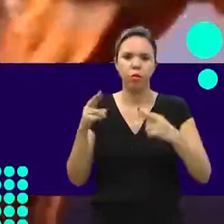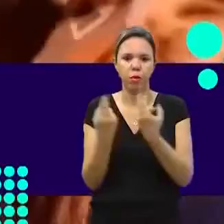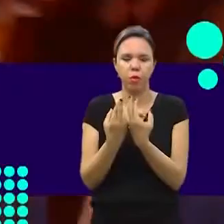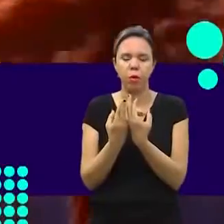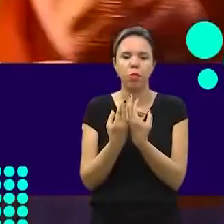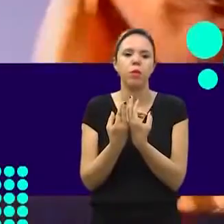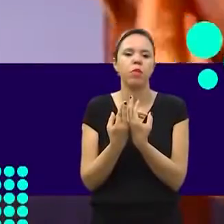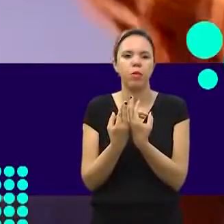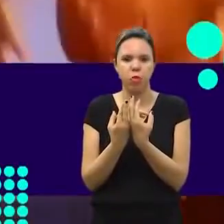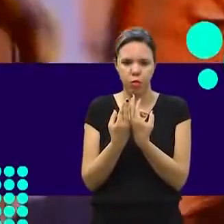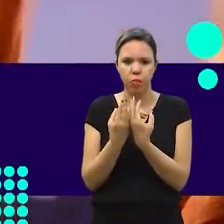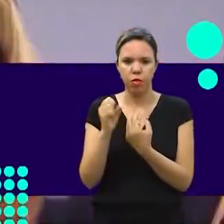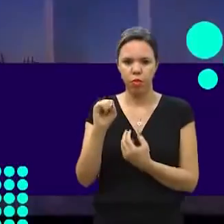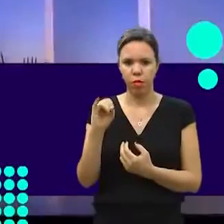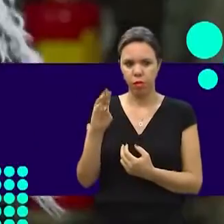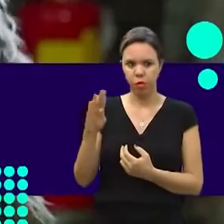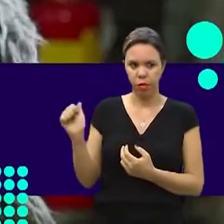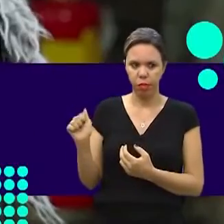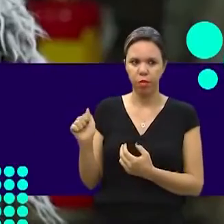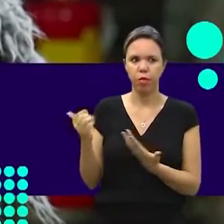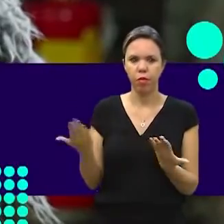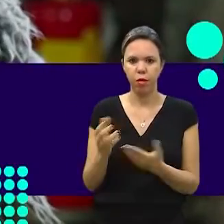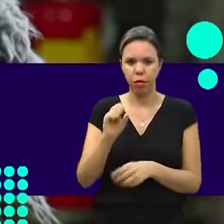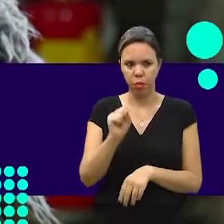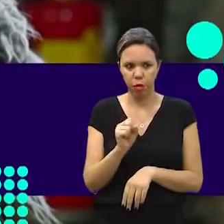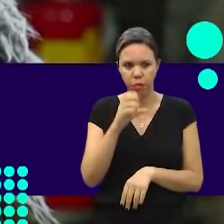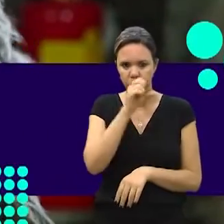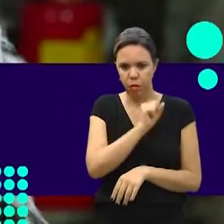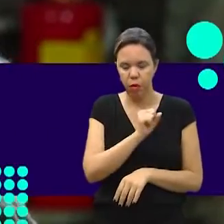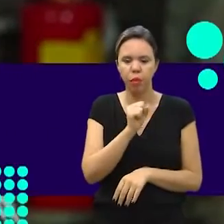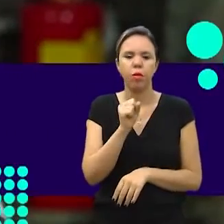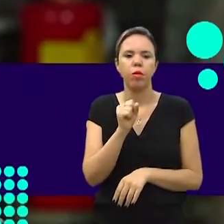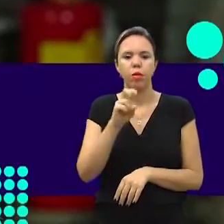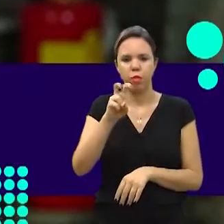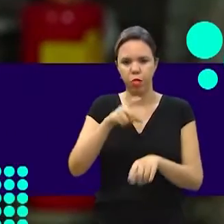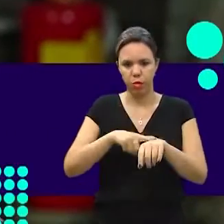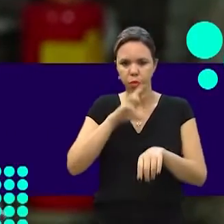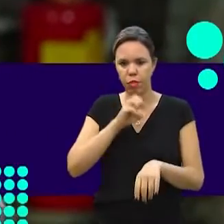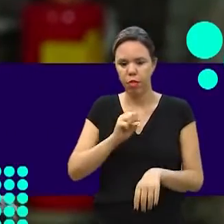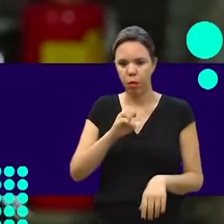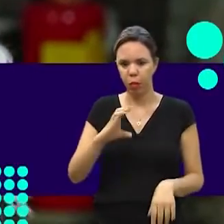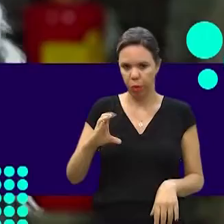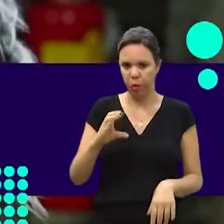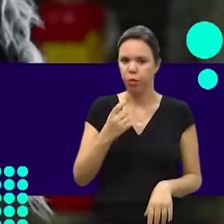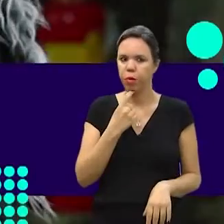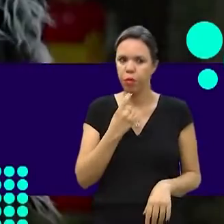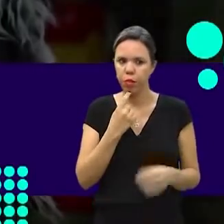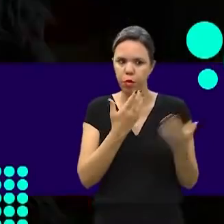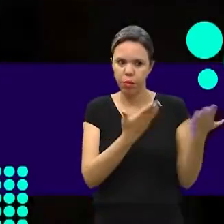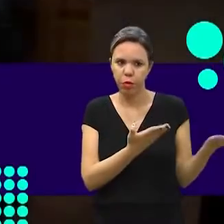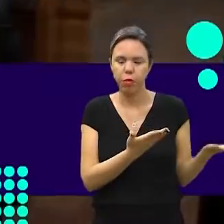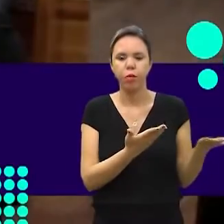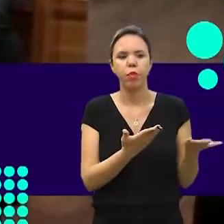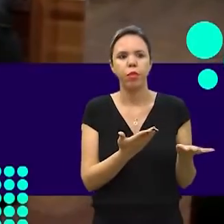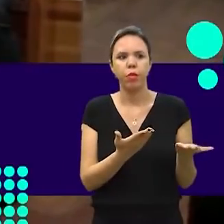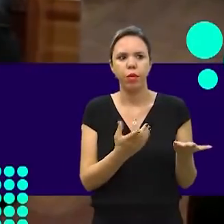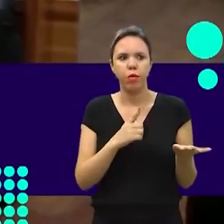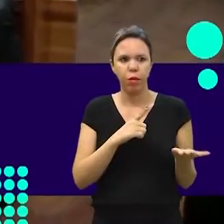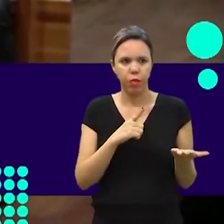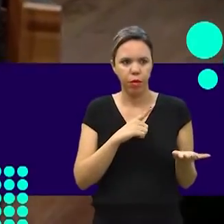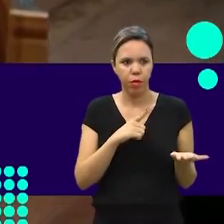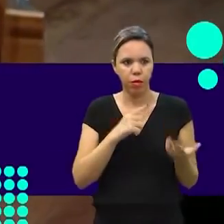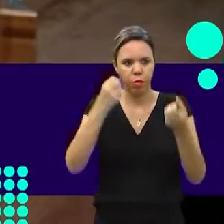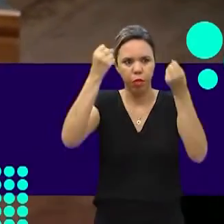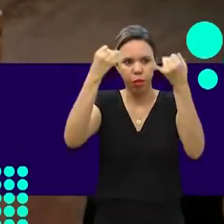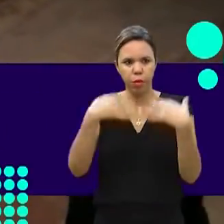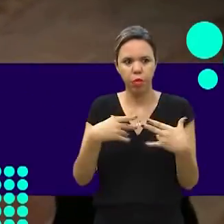no reino de Simba e Mufasa. Hoje às 8 e sábado às 5 da tarde no Sesc Campinas, tem um monólogo ficção.